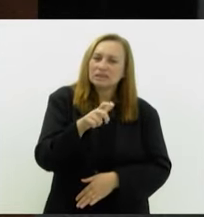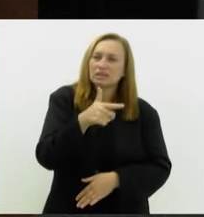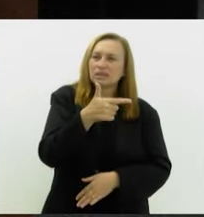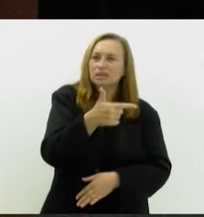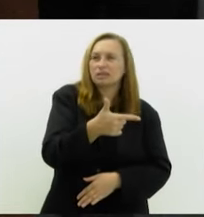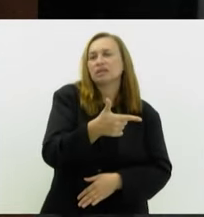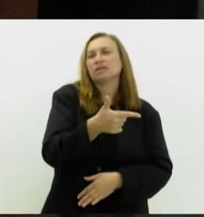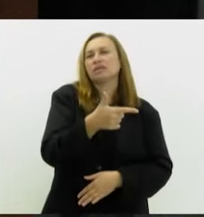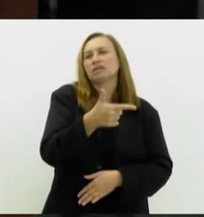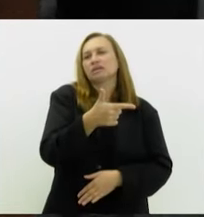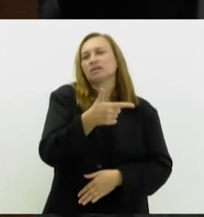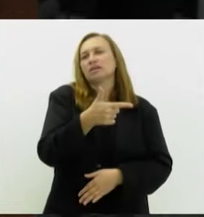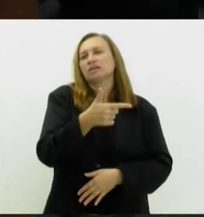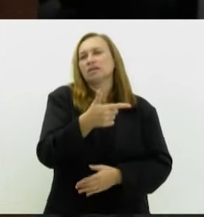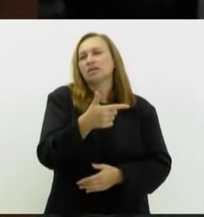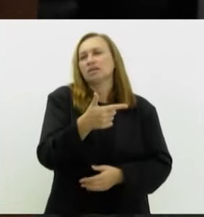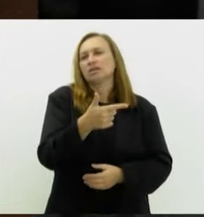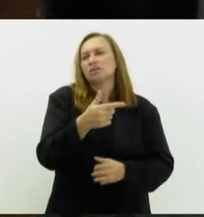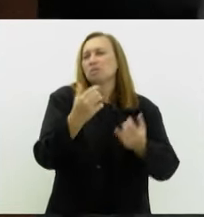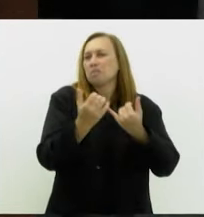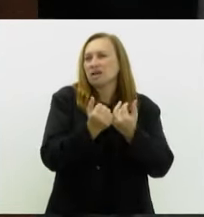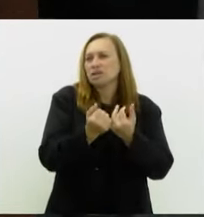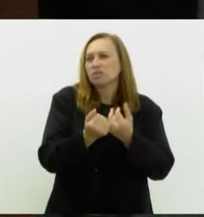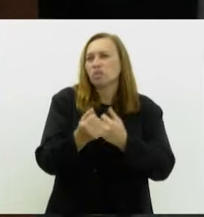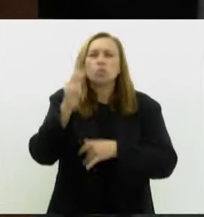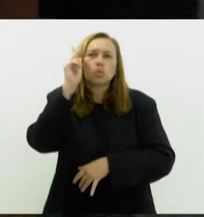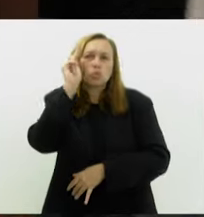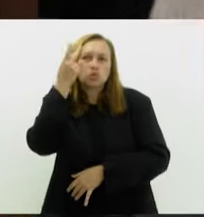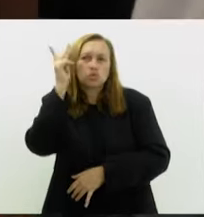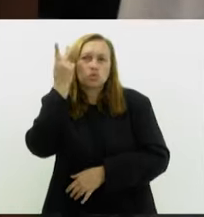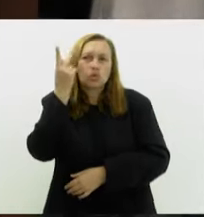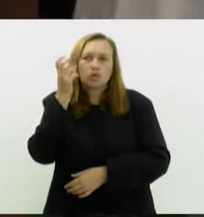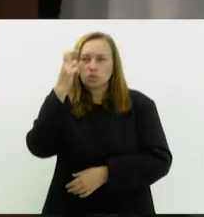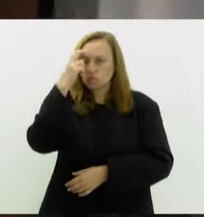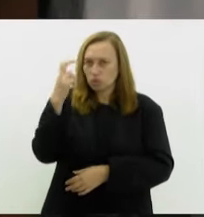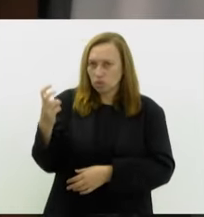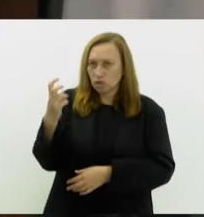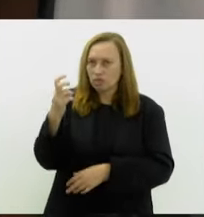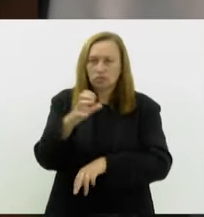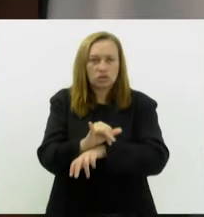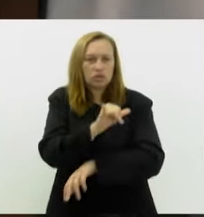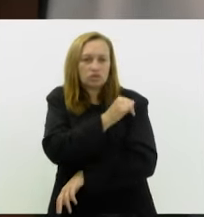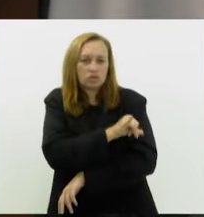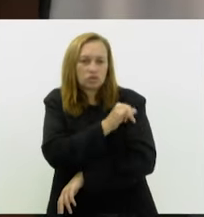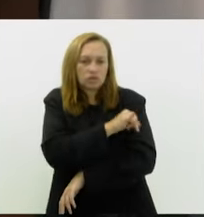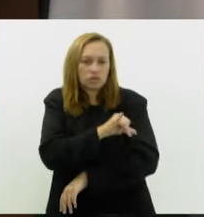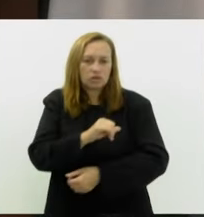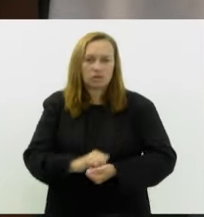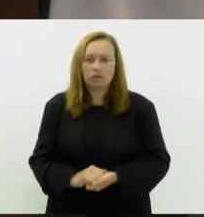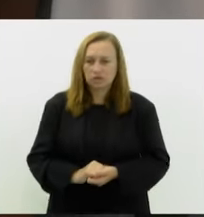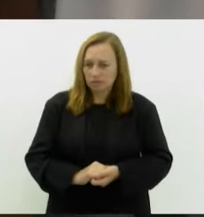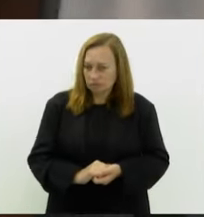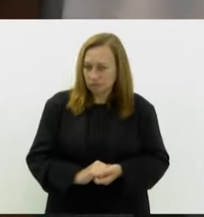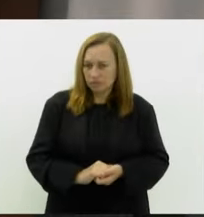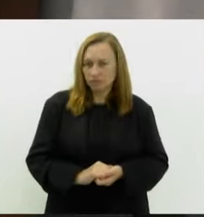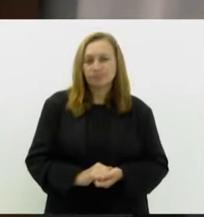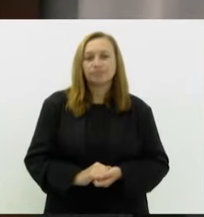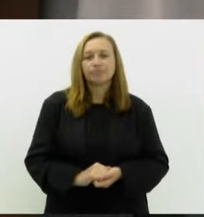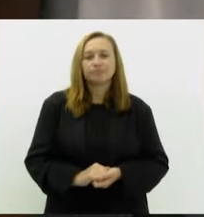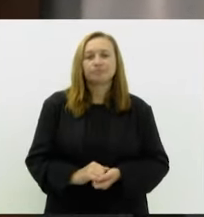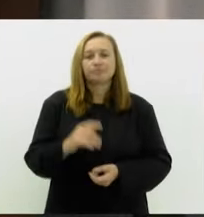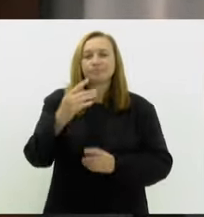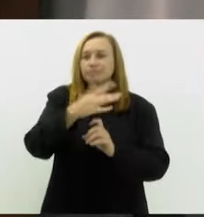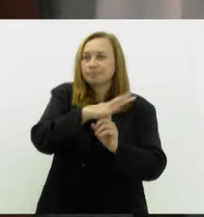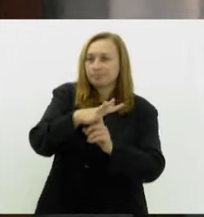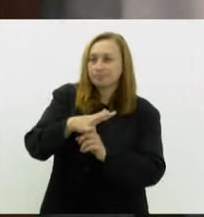1543/2023, que declara como patrimônio histórico e cultural do Estado do Rio de Janeiro, Feira Brasileira de Moda